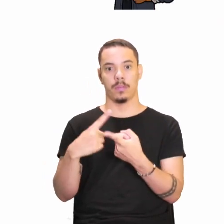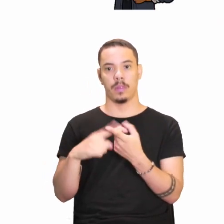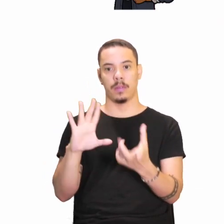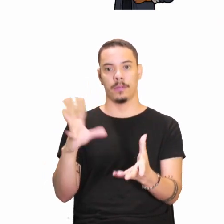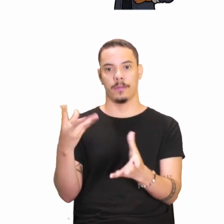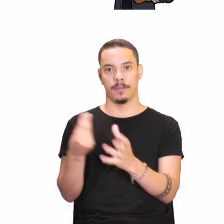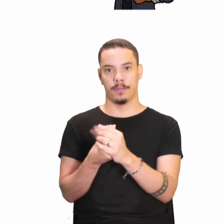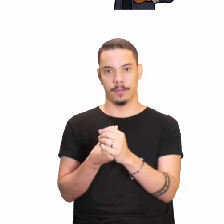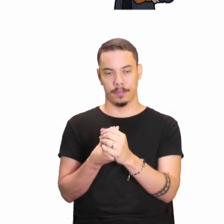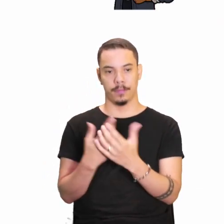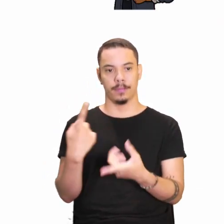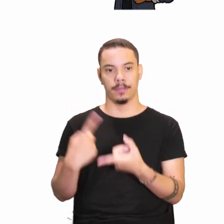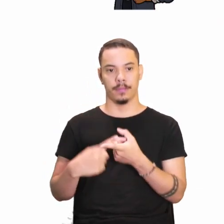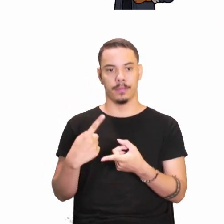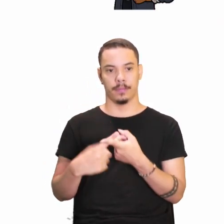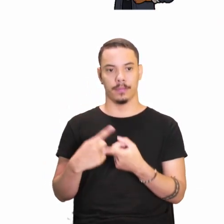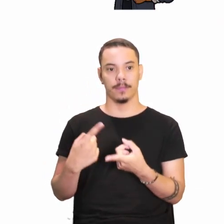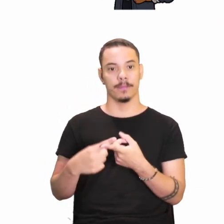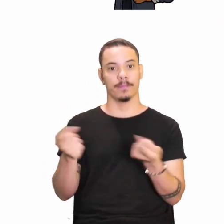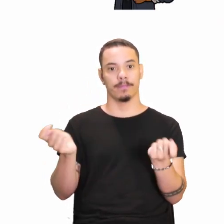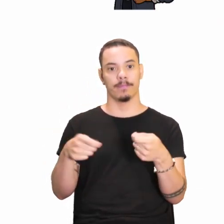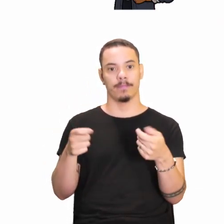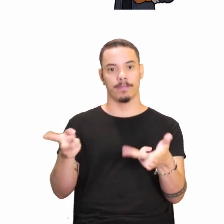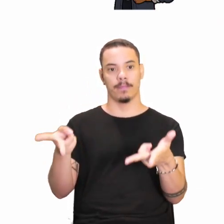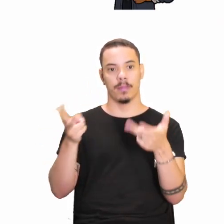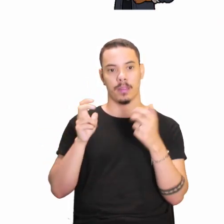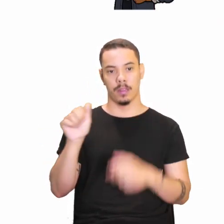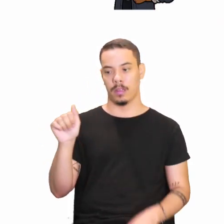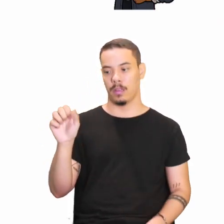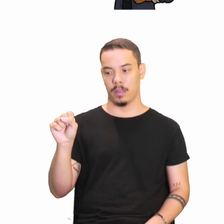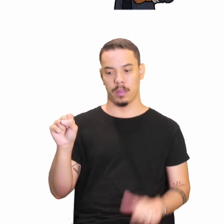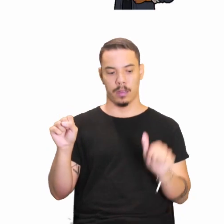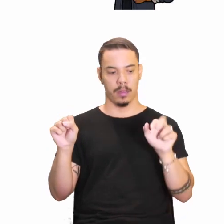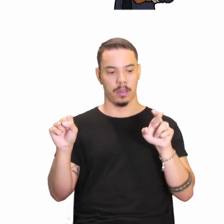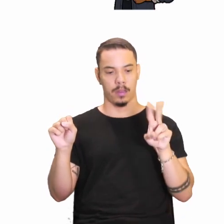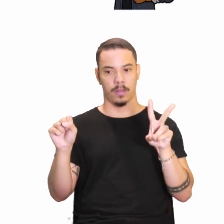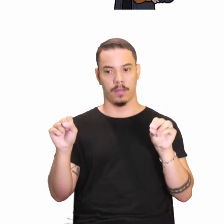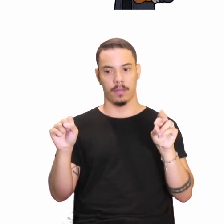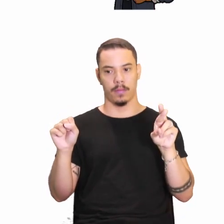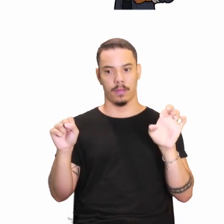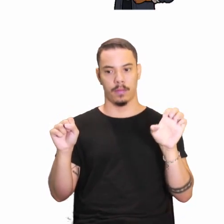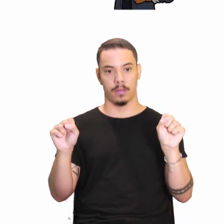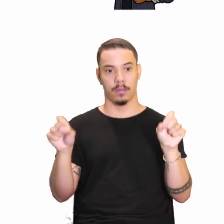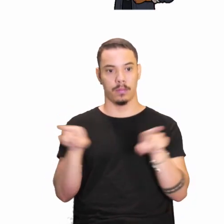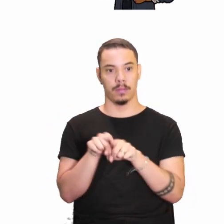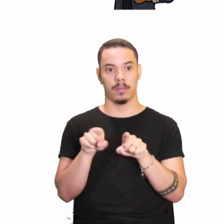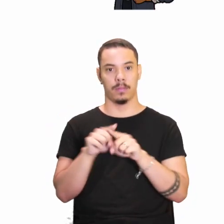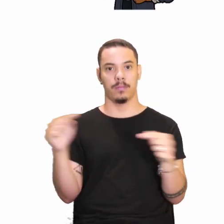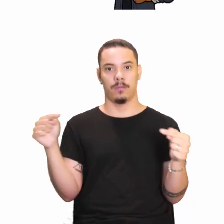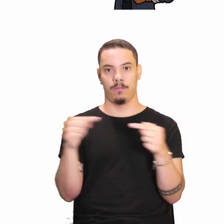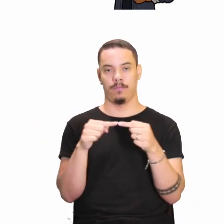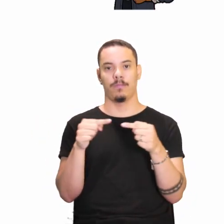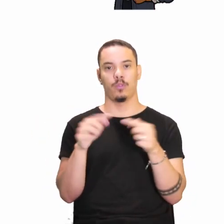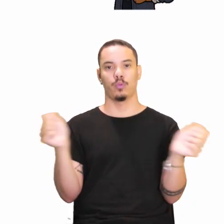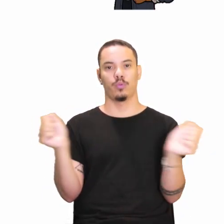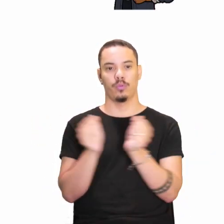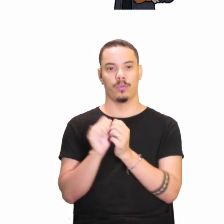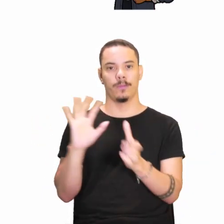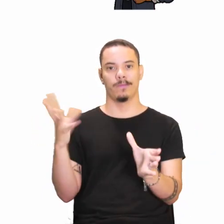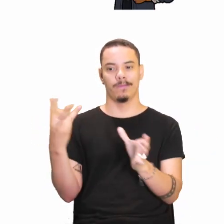está no plural? Porque o nome, que é árvores, também está no